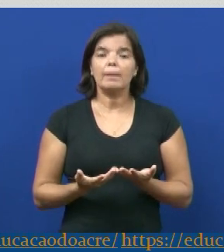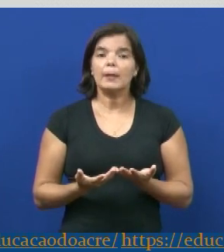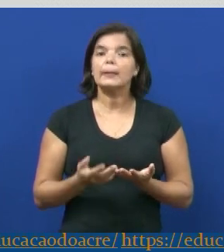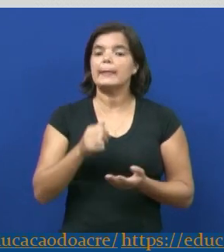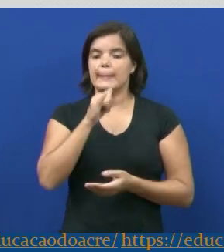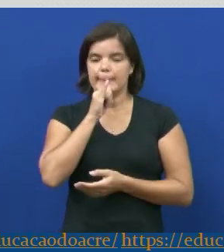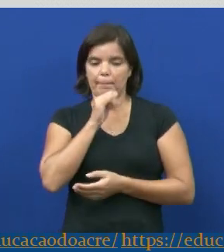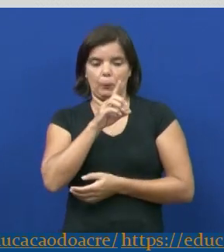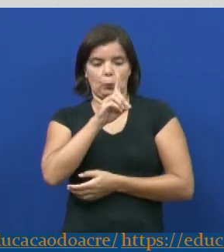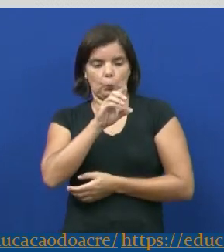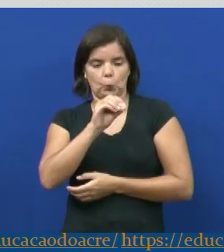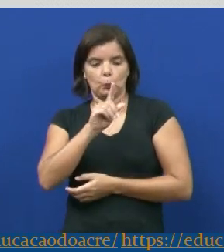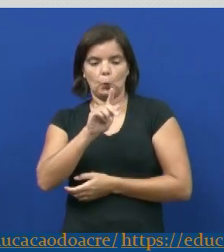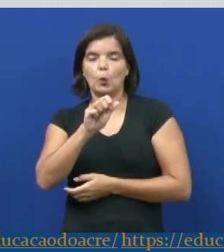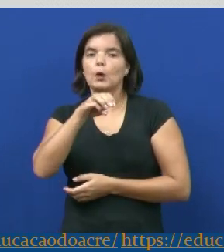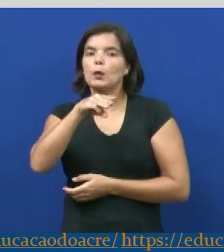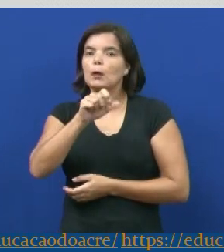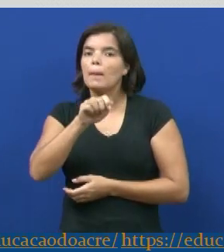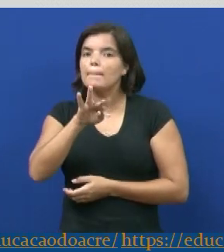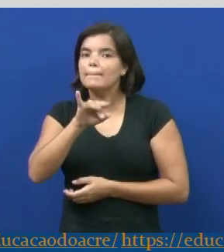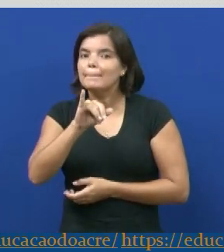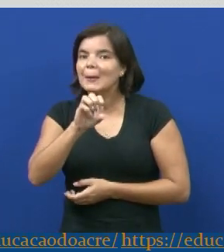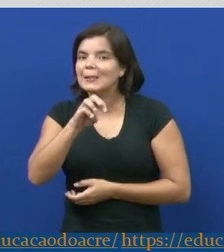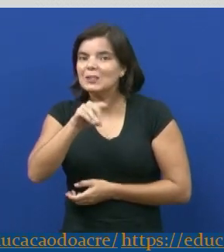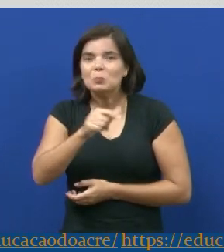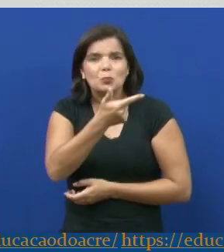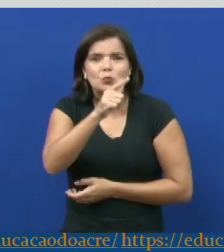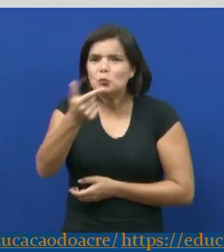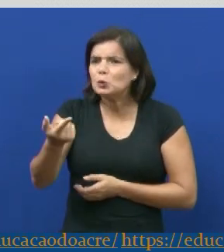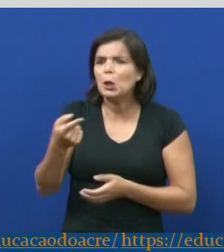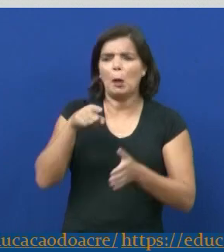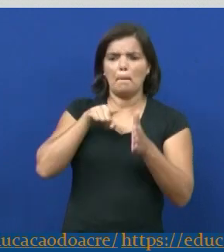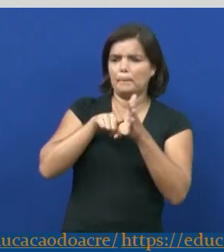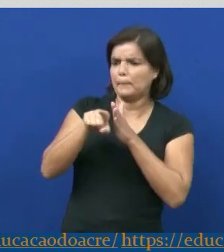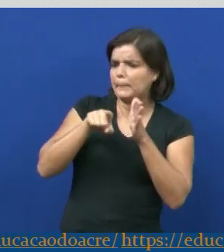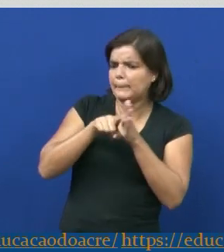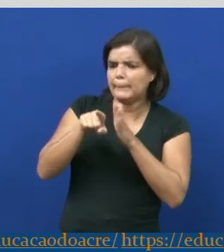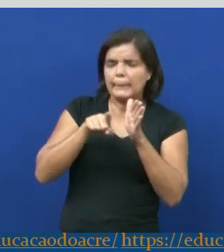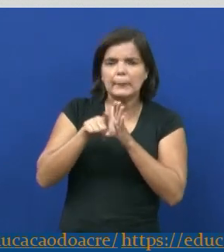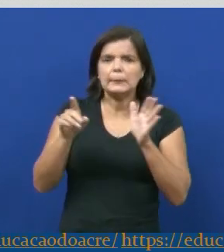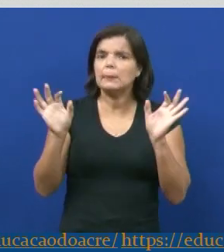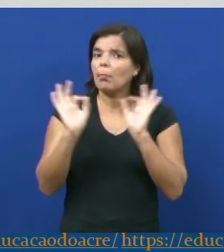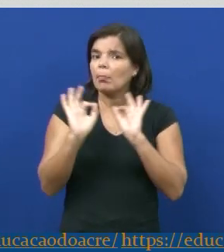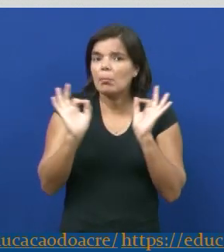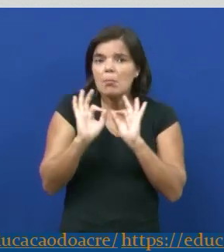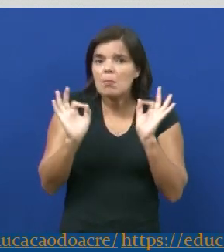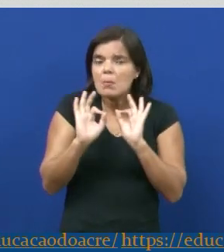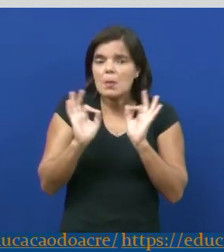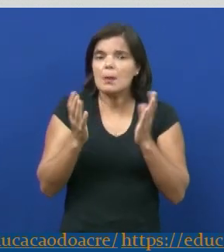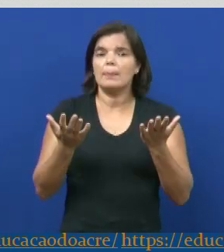No dogmatismo, não existe questionamento, não existe espaço para